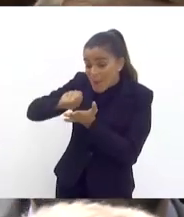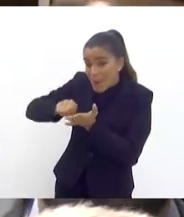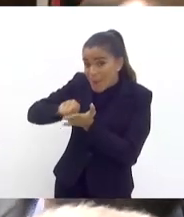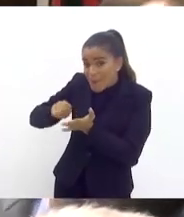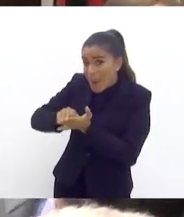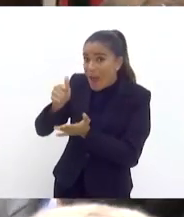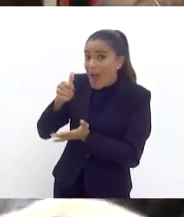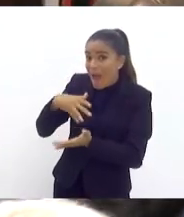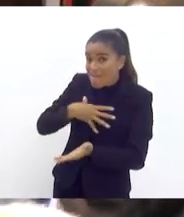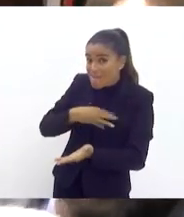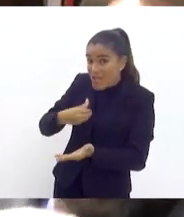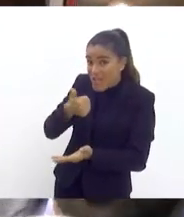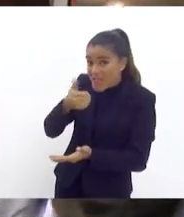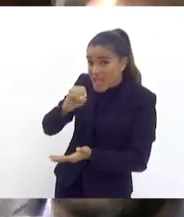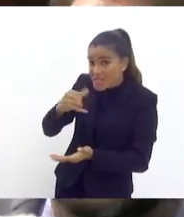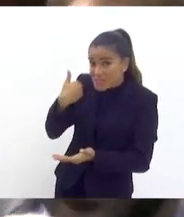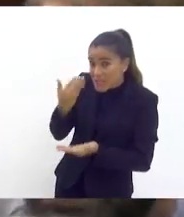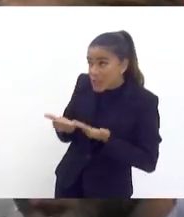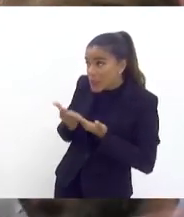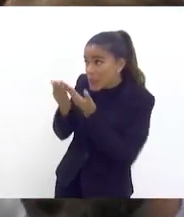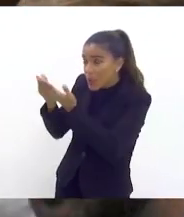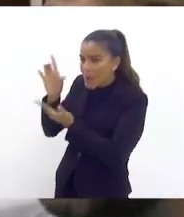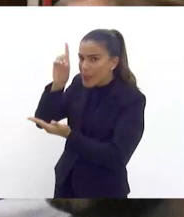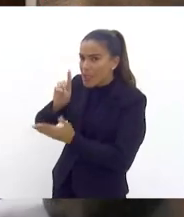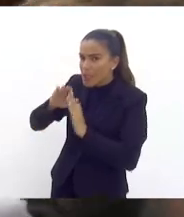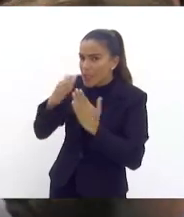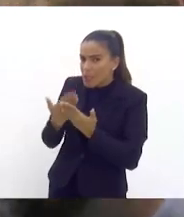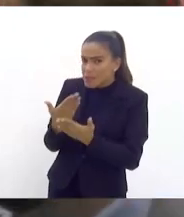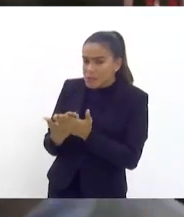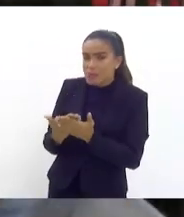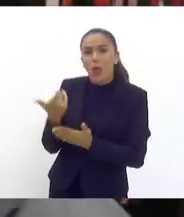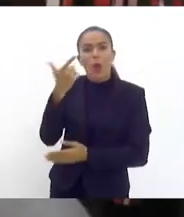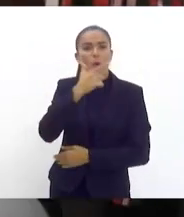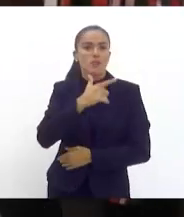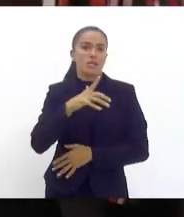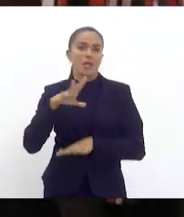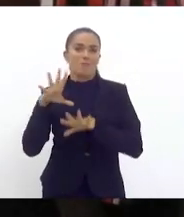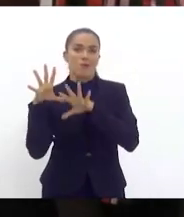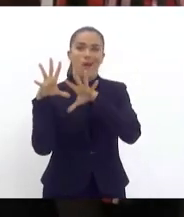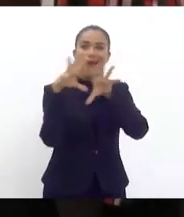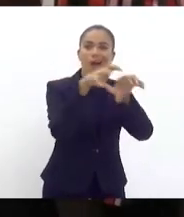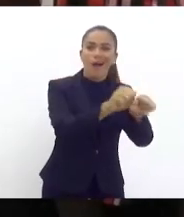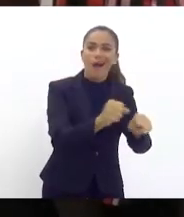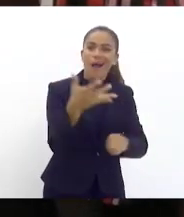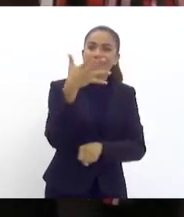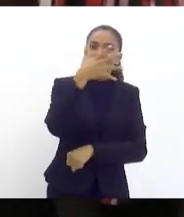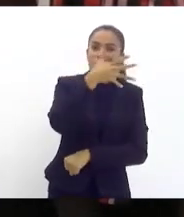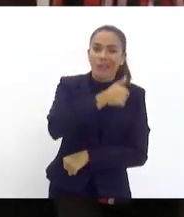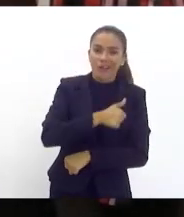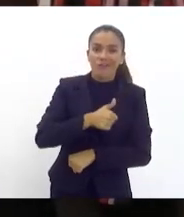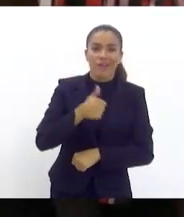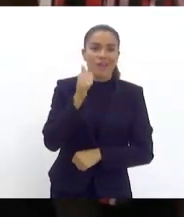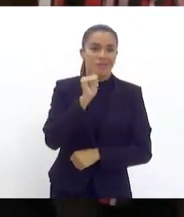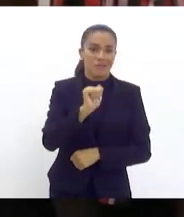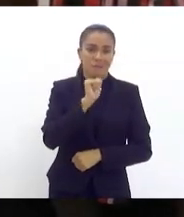anos entregou à diretora, nós tivemos a possibilidade de resgatar essa mãe,